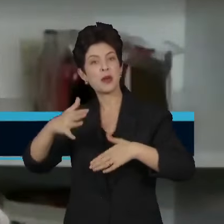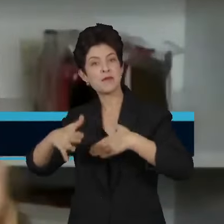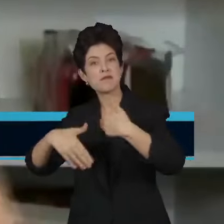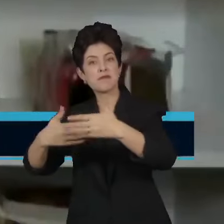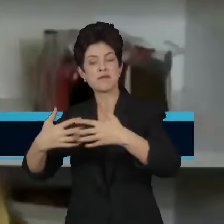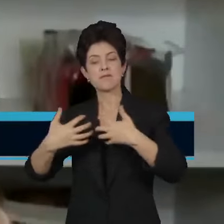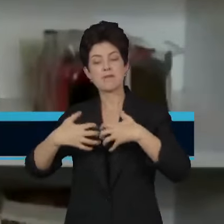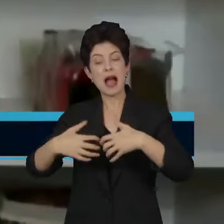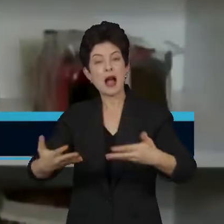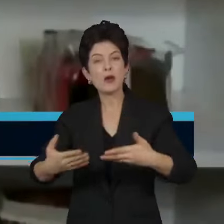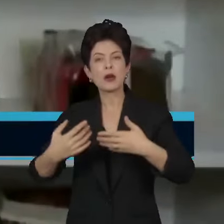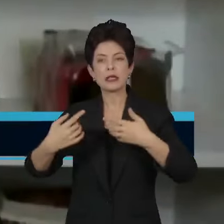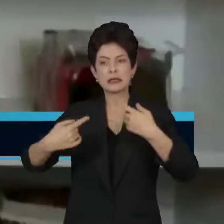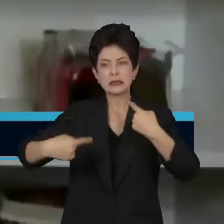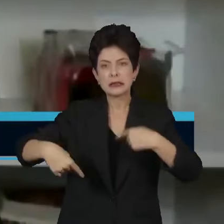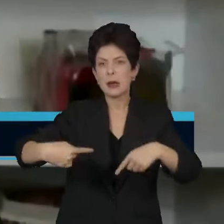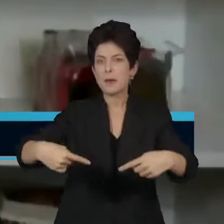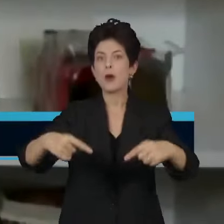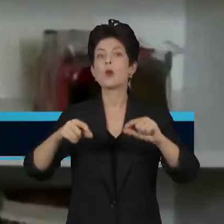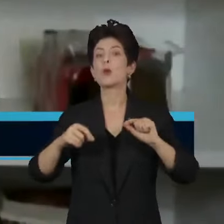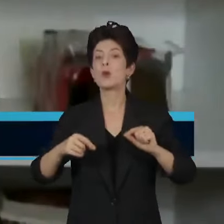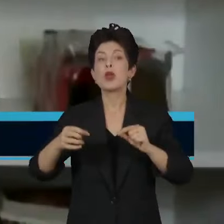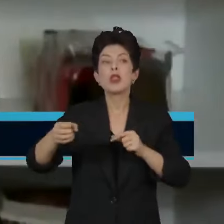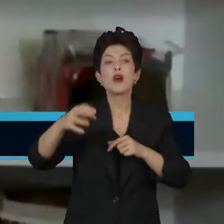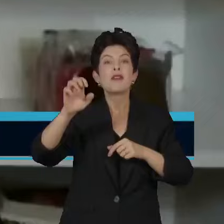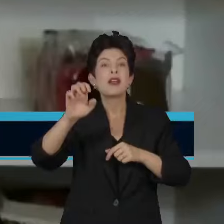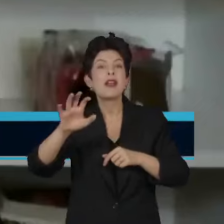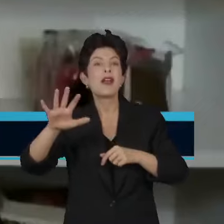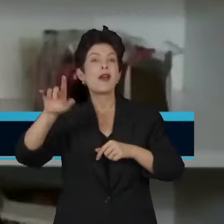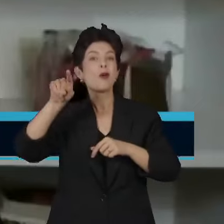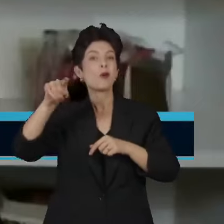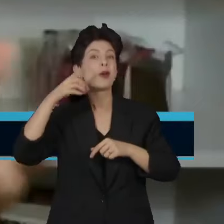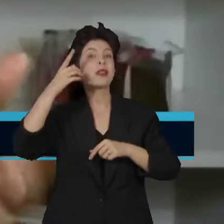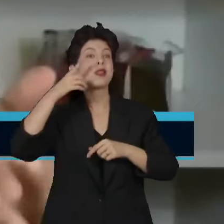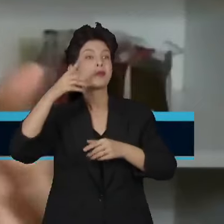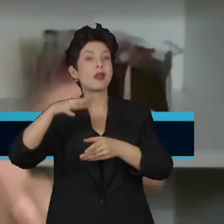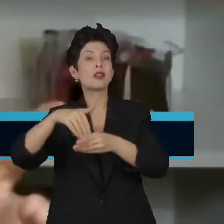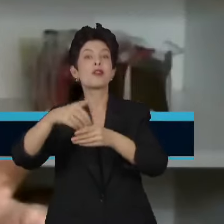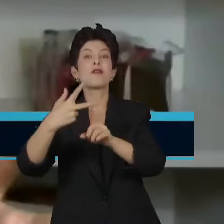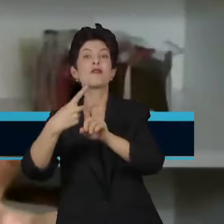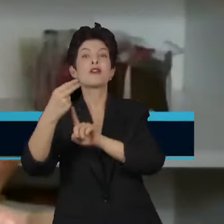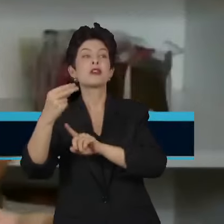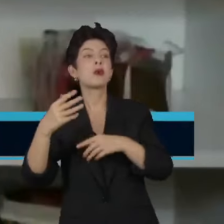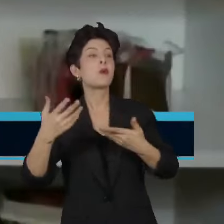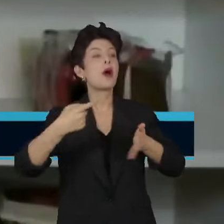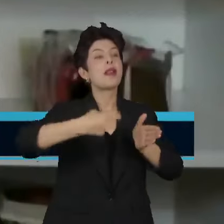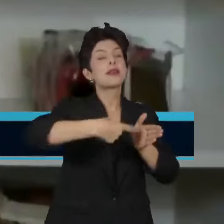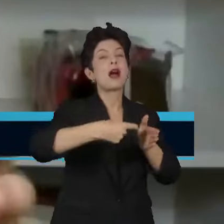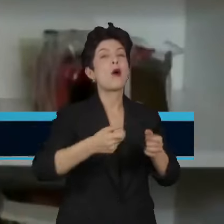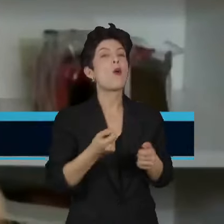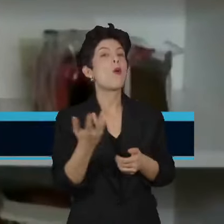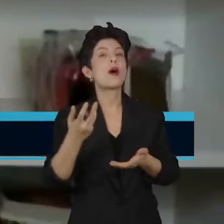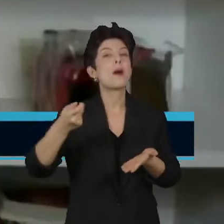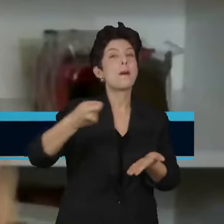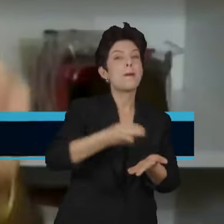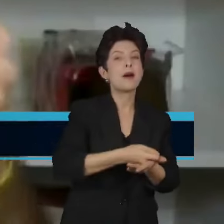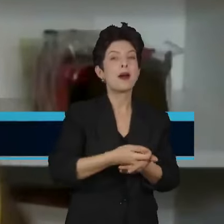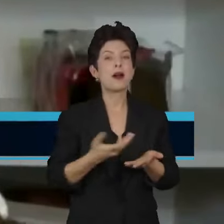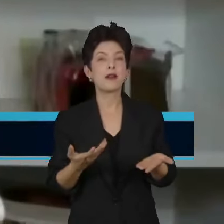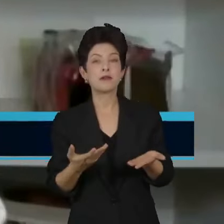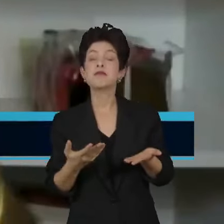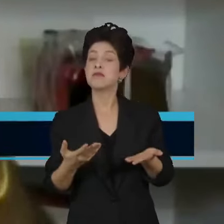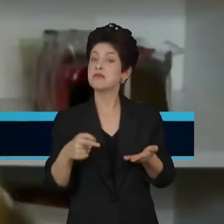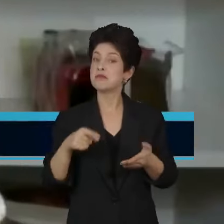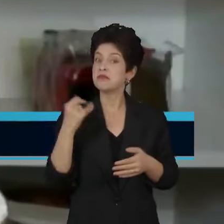debate agora que vai envolver esses novos eurodeputados eleitos de qual vai ser o valor dessa taxa. Então, de certa forma,